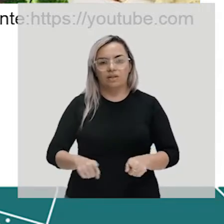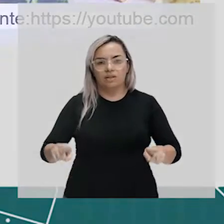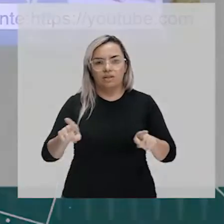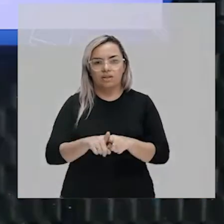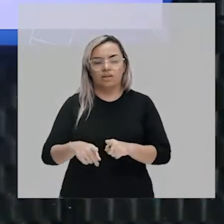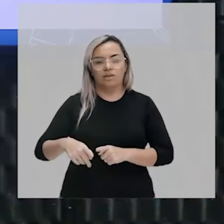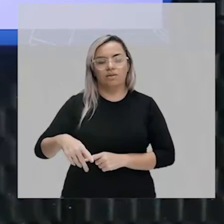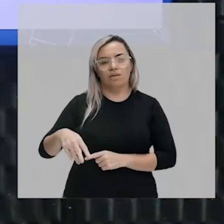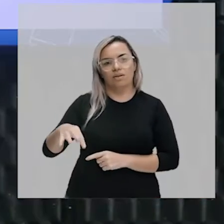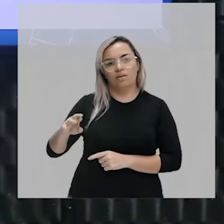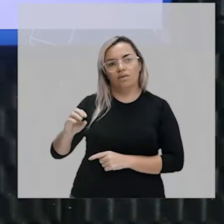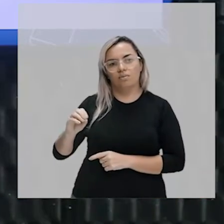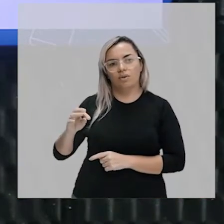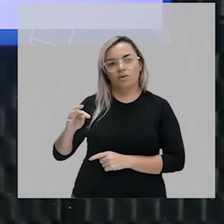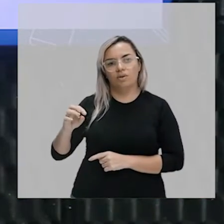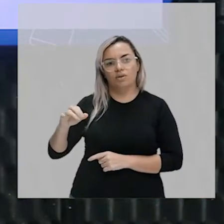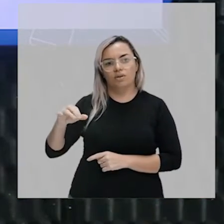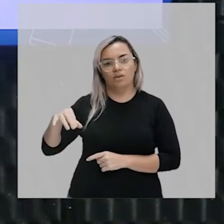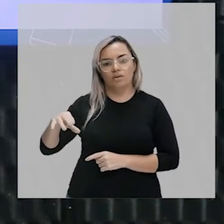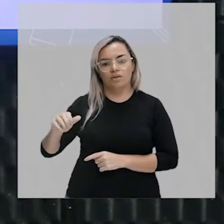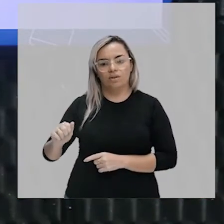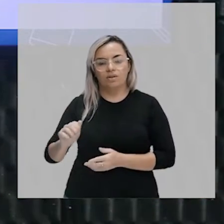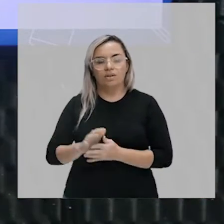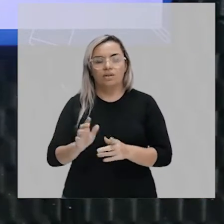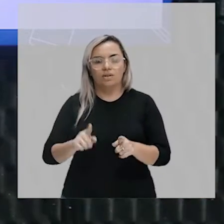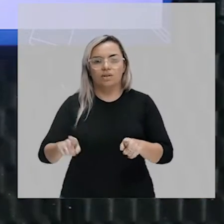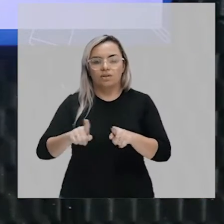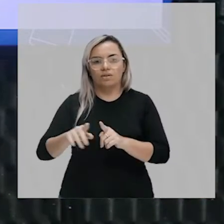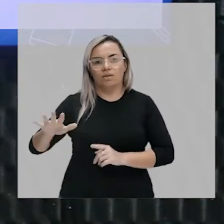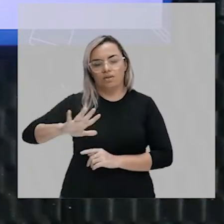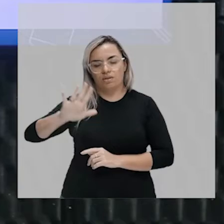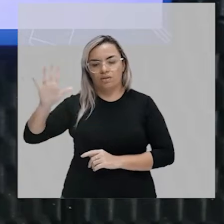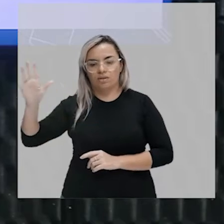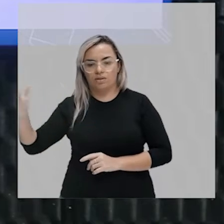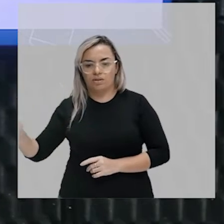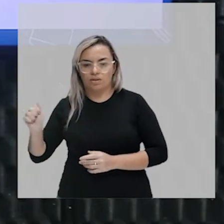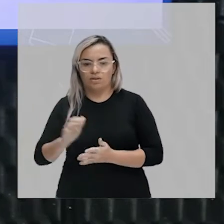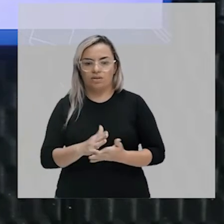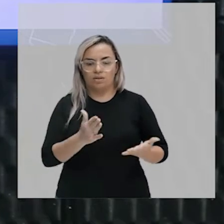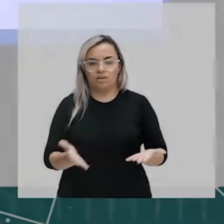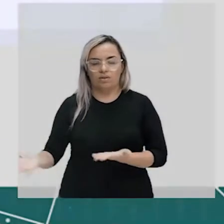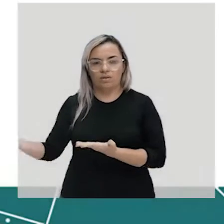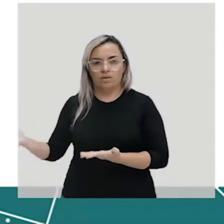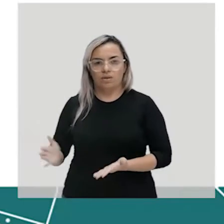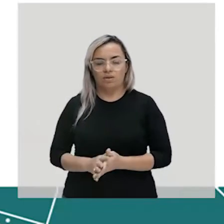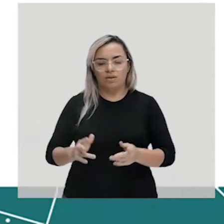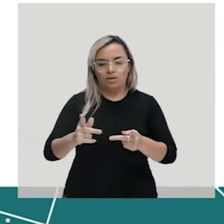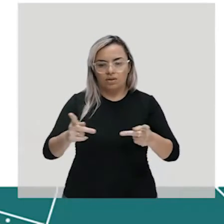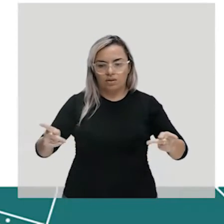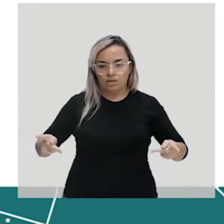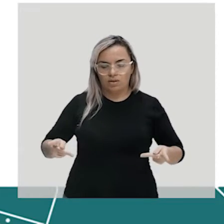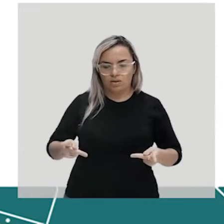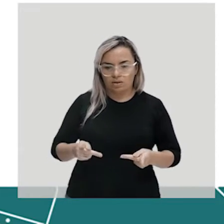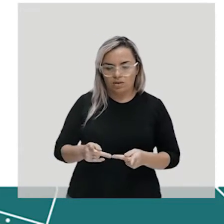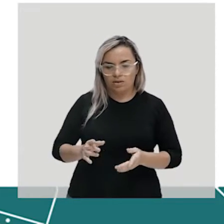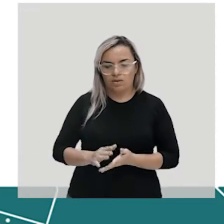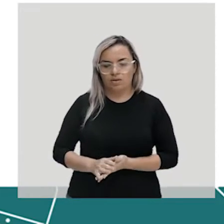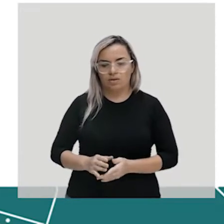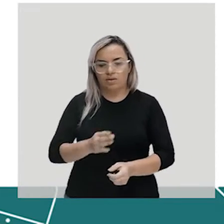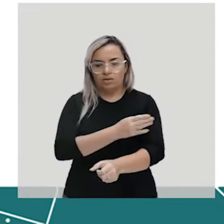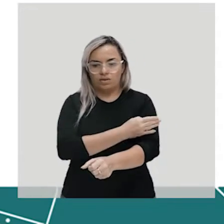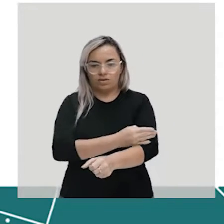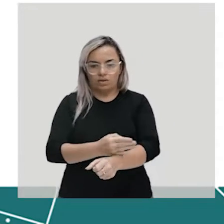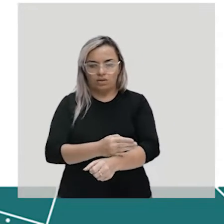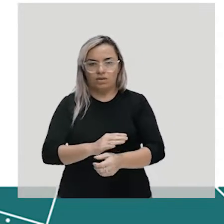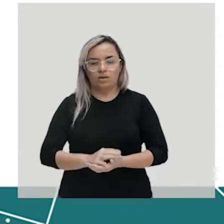da comida asiática destacando-se a comida indiana o prato mais tradicional deles é o Fish and chips que é o peixe